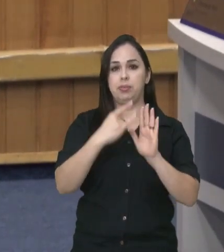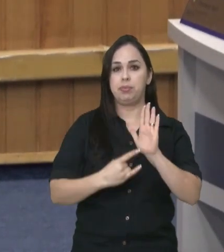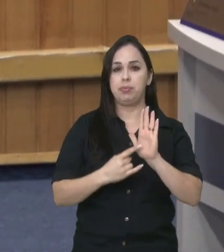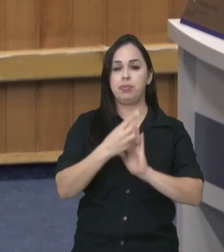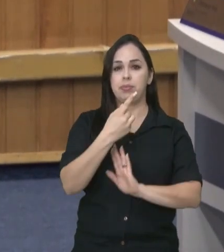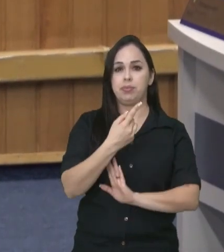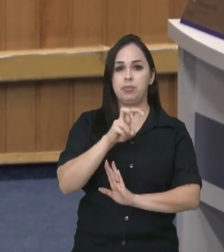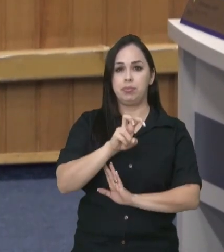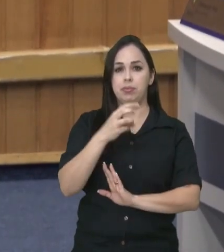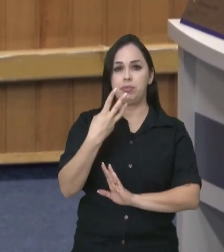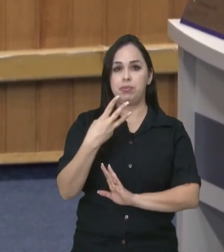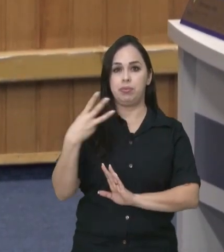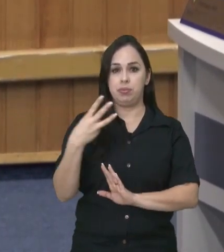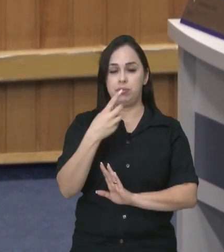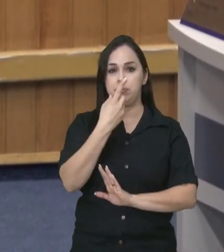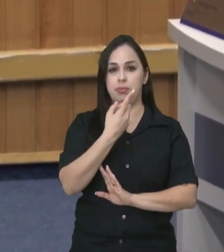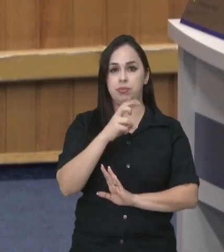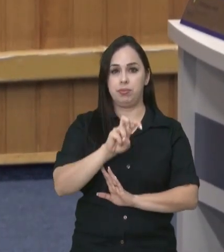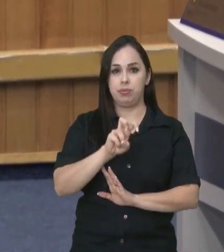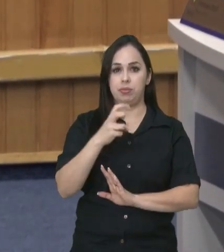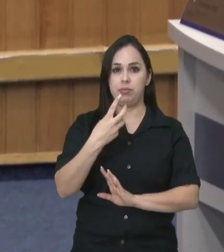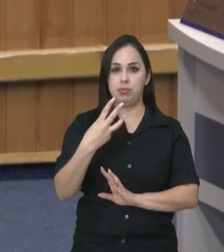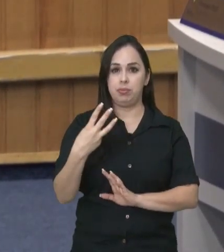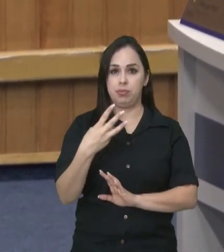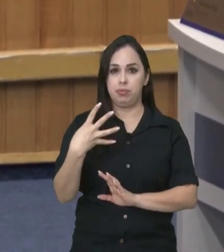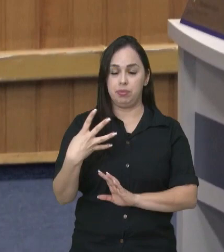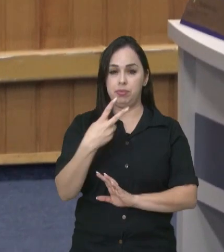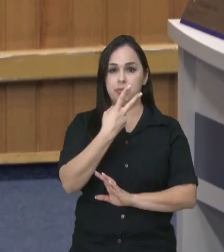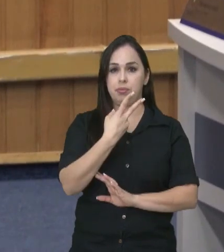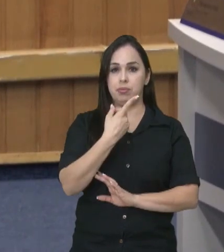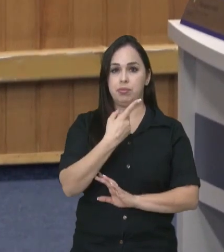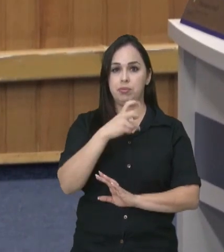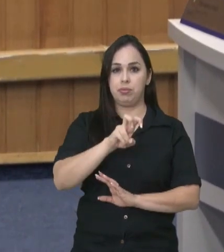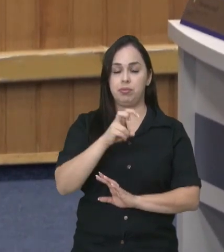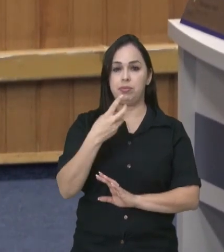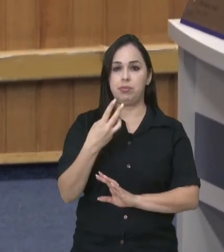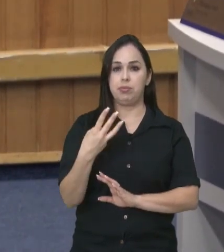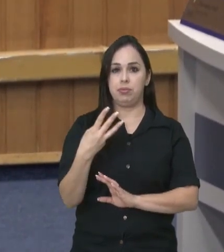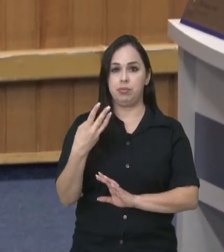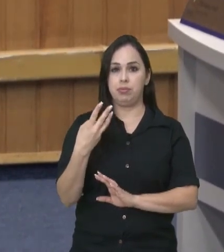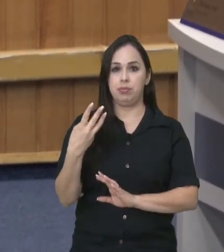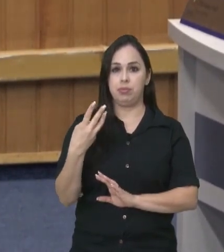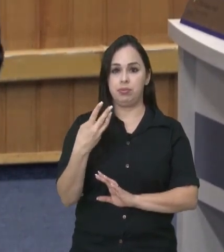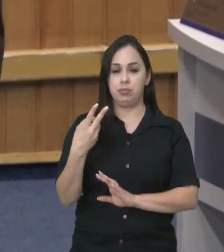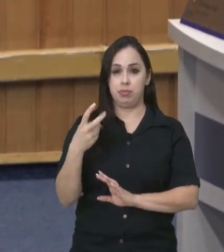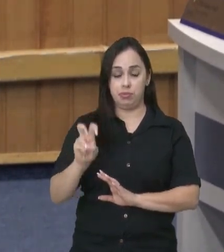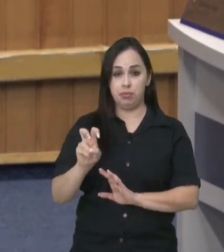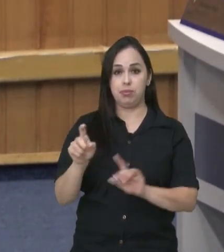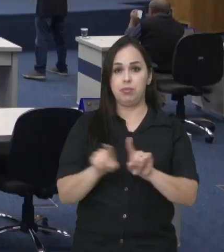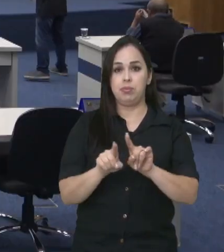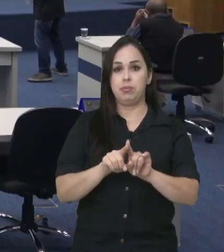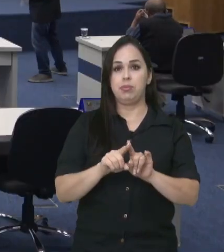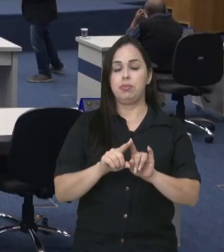1533, 1534, 1535 e destaque do requerimento 1513.